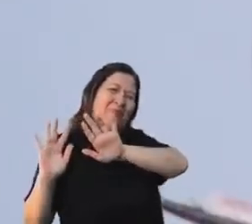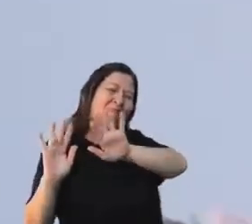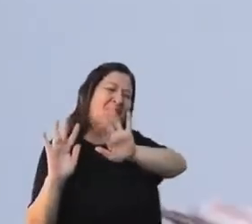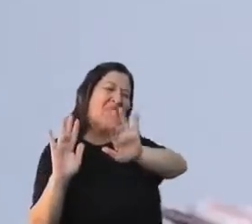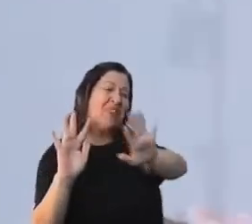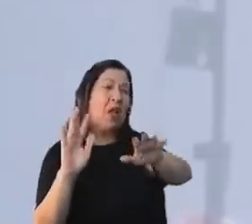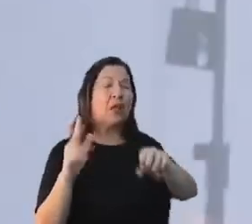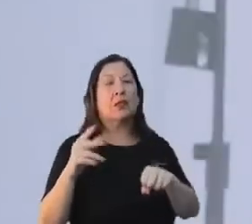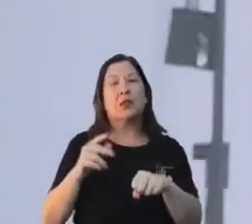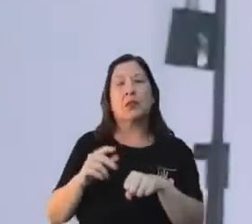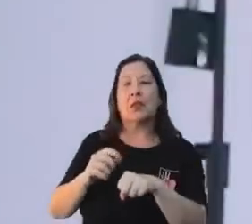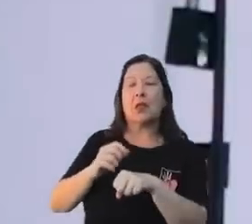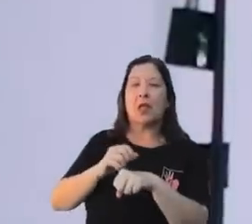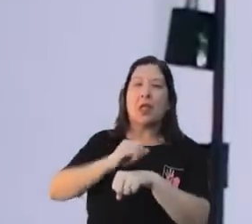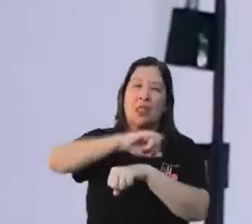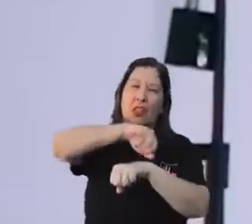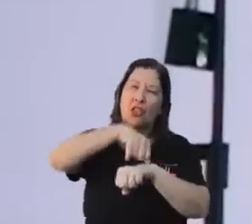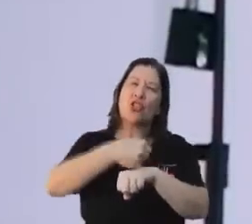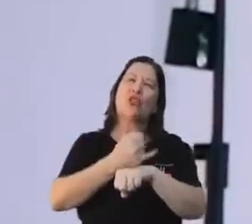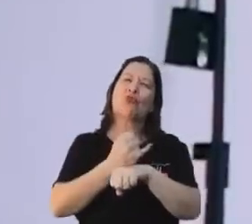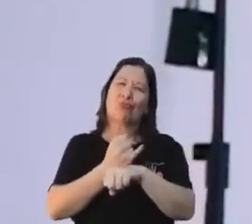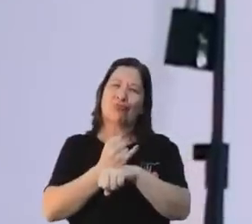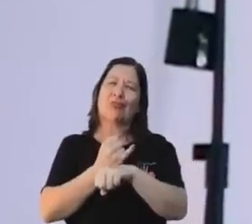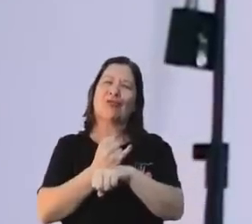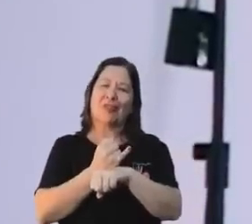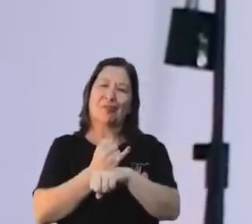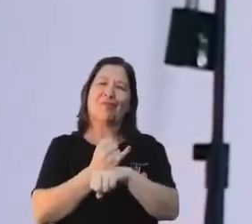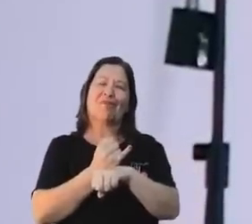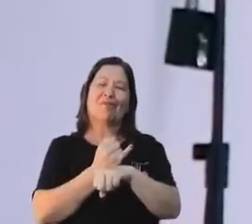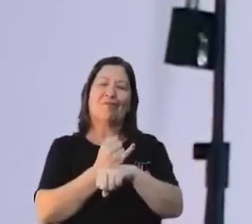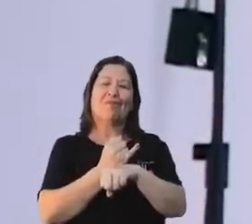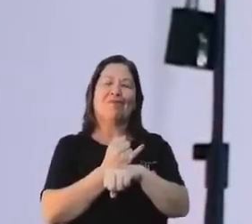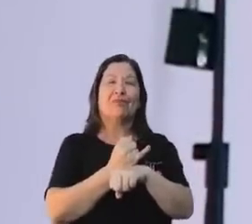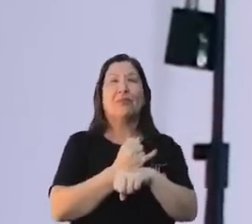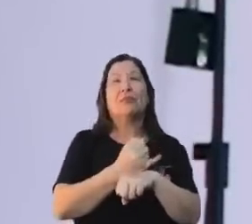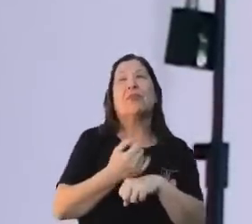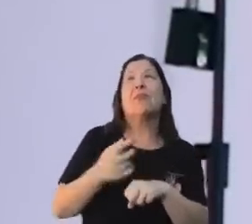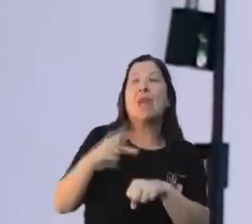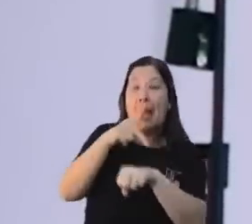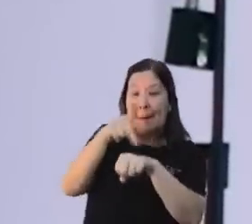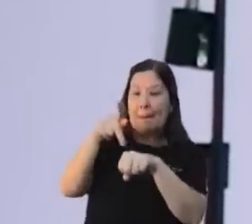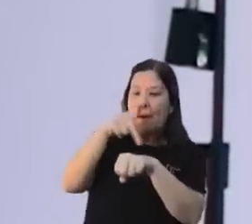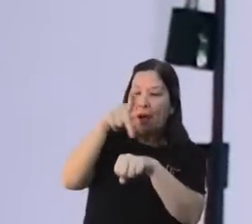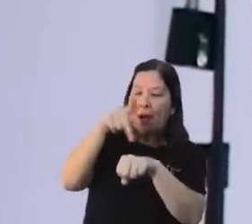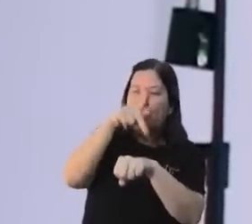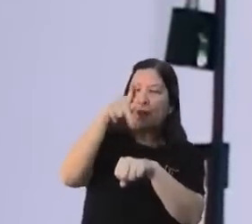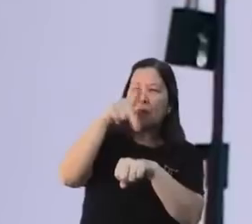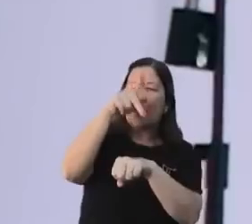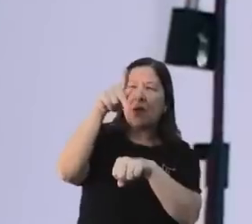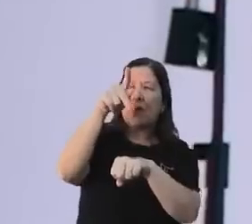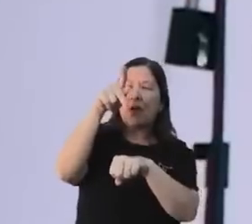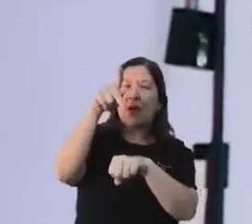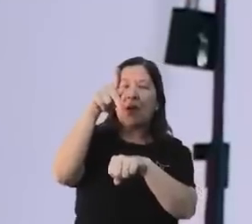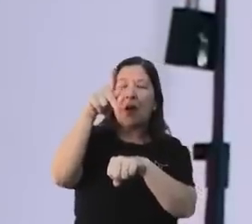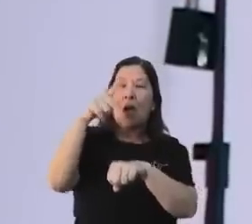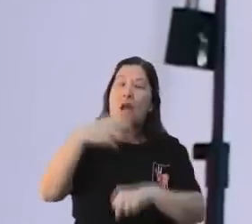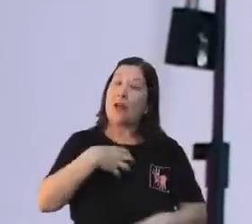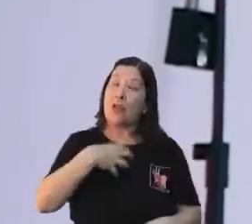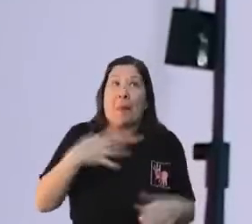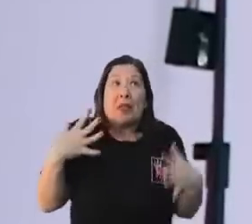cidade quintuplicava. A Páscoa era a alegria dos judeus e o terror dos